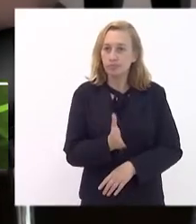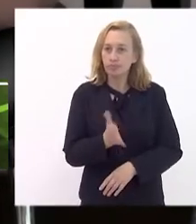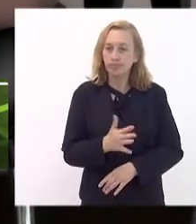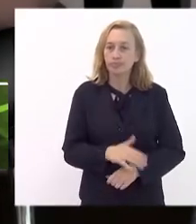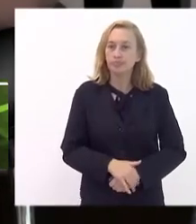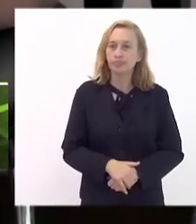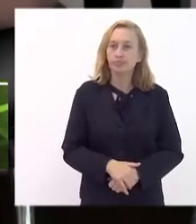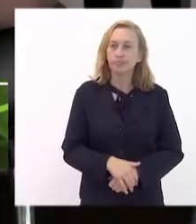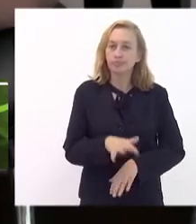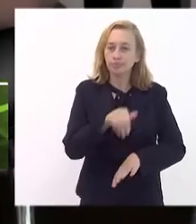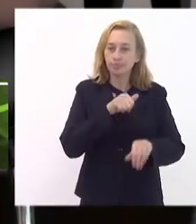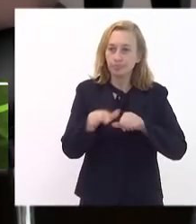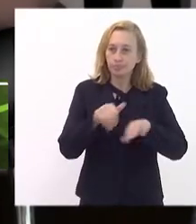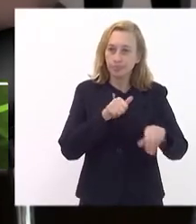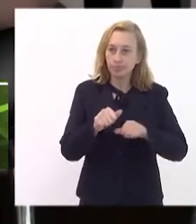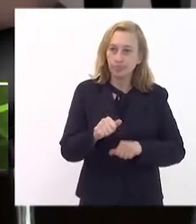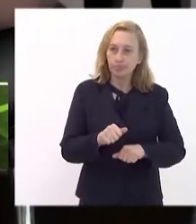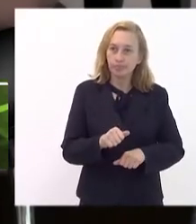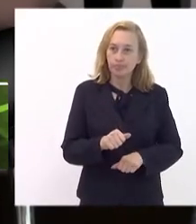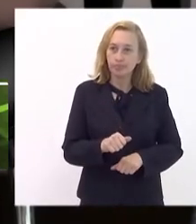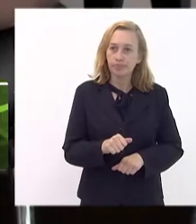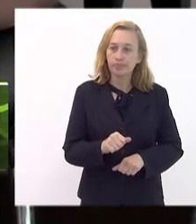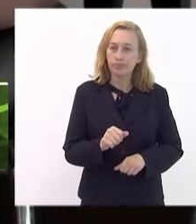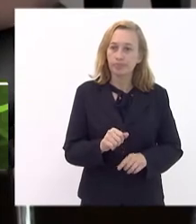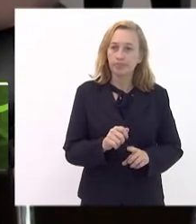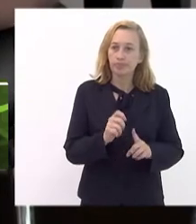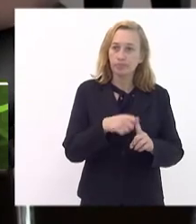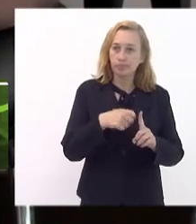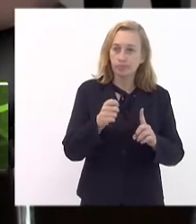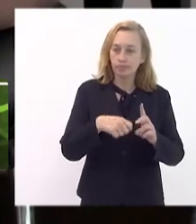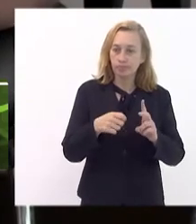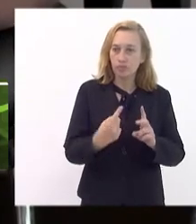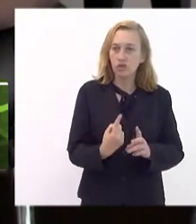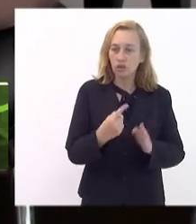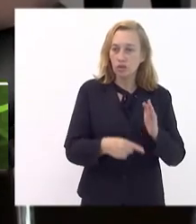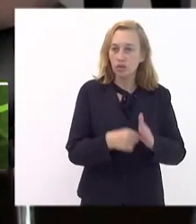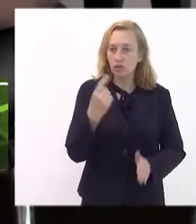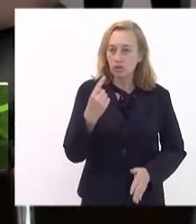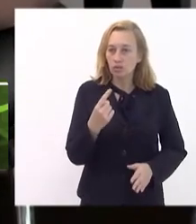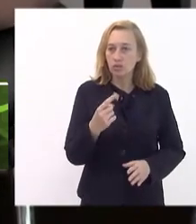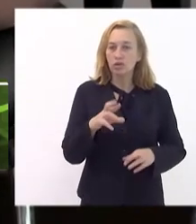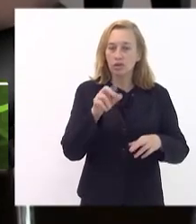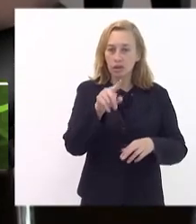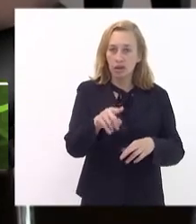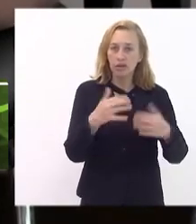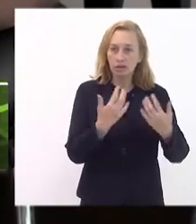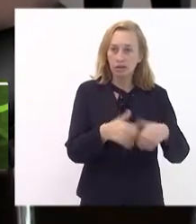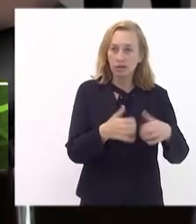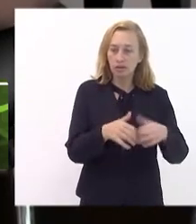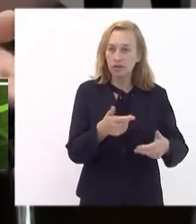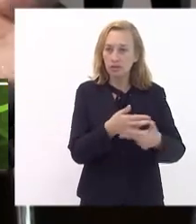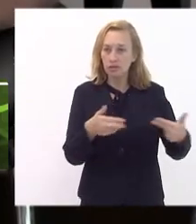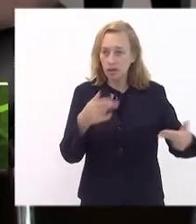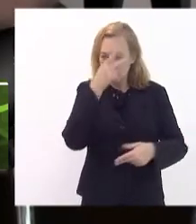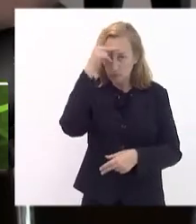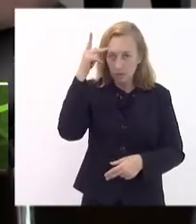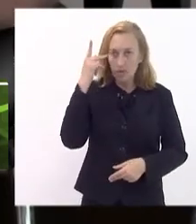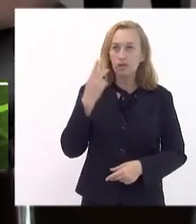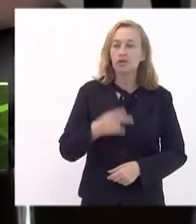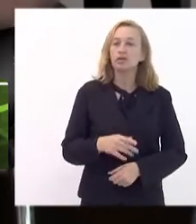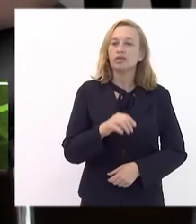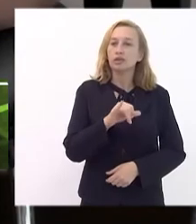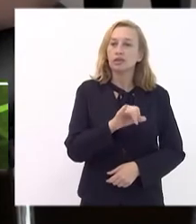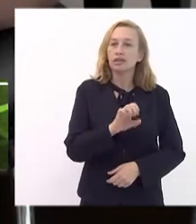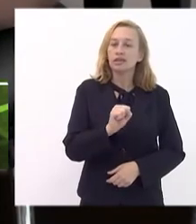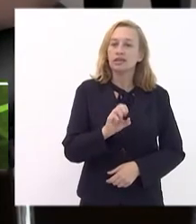já convocou para que a gente faça uma vez por mês uma reunião lá no Ministério Público de Petrópolis, com vários atores, inclusive CINFRA,